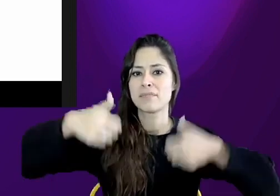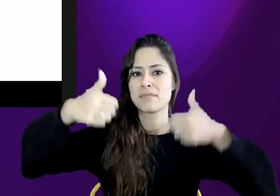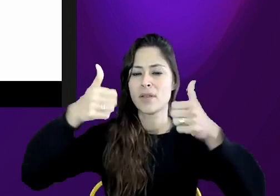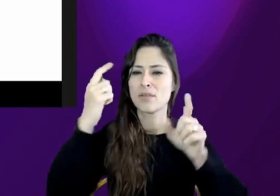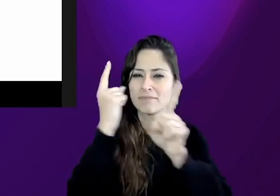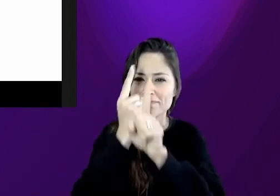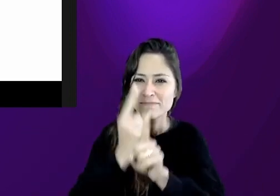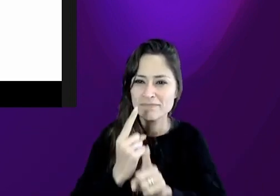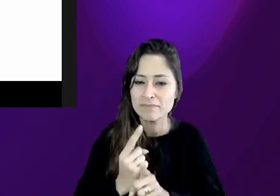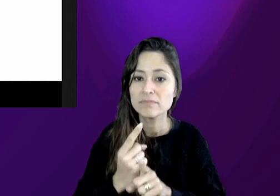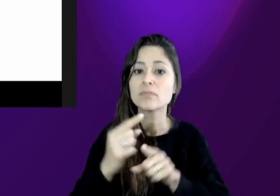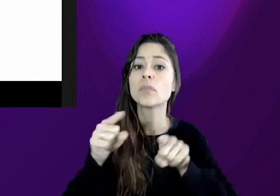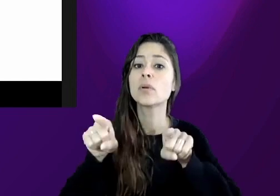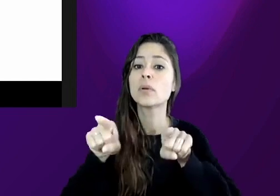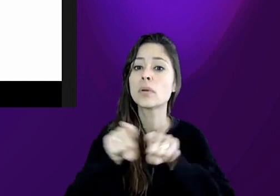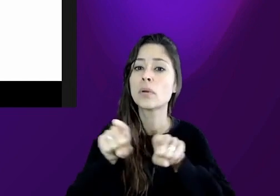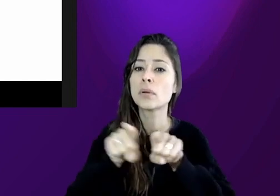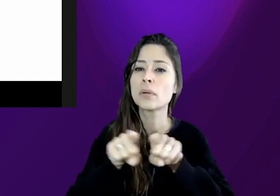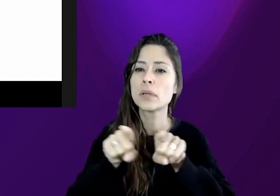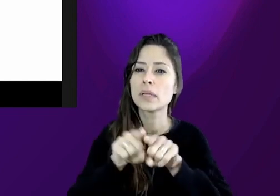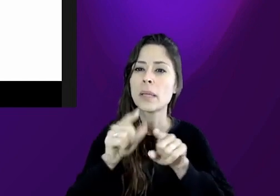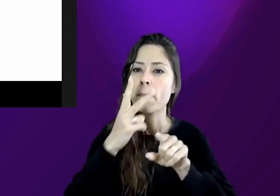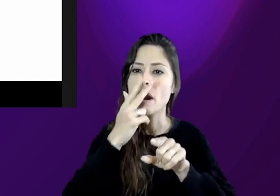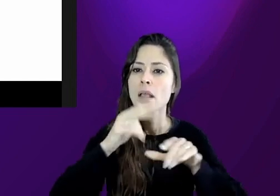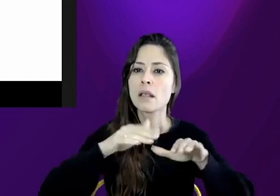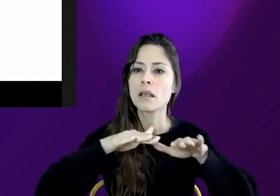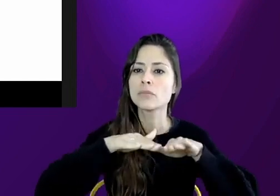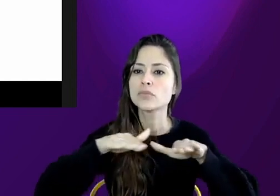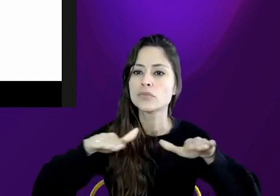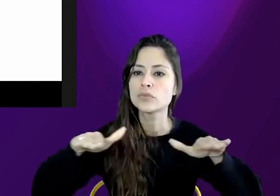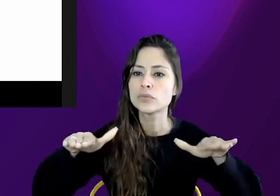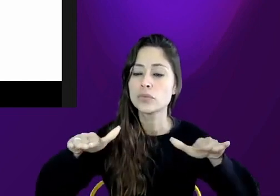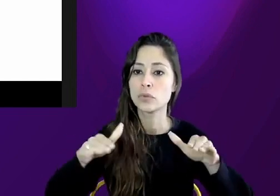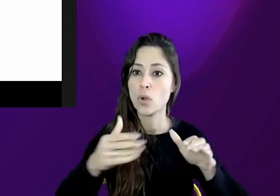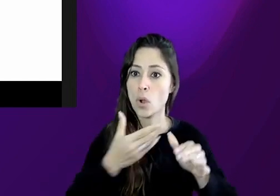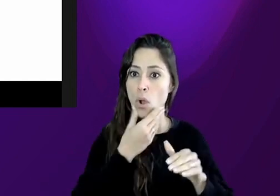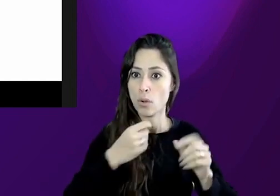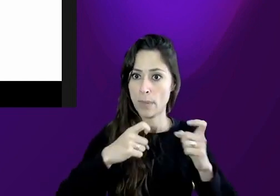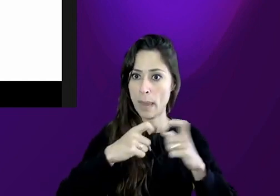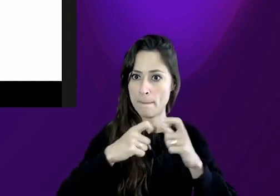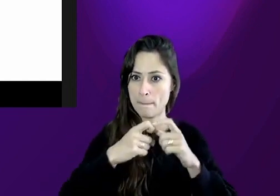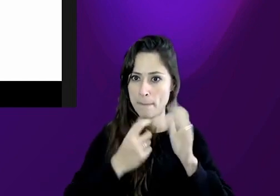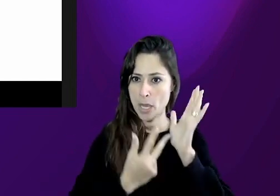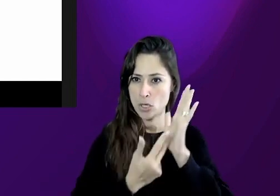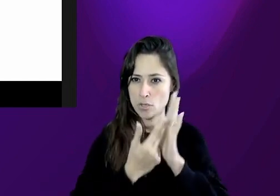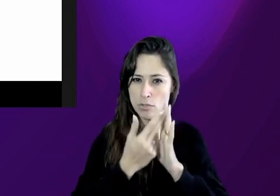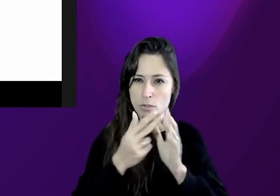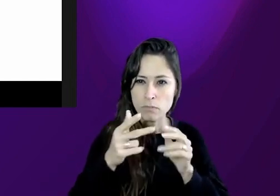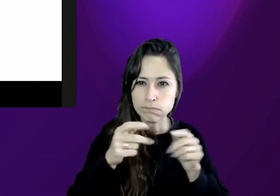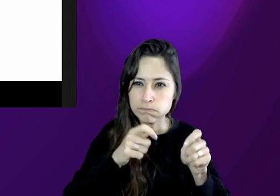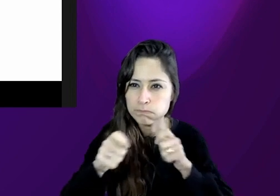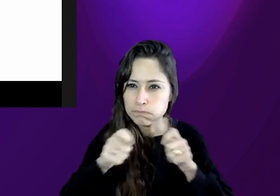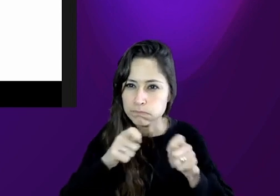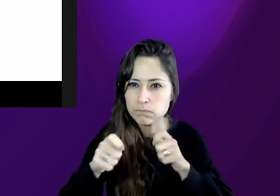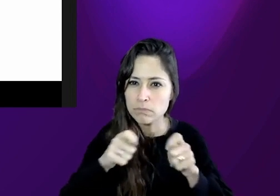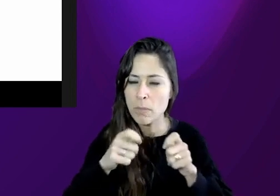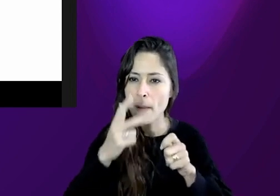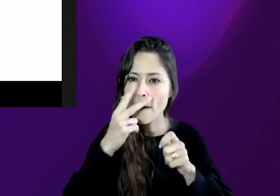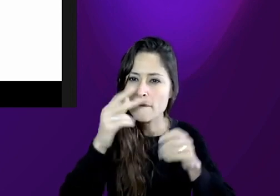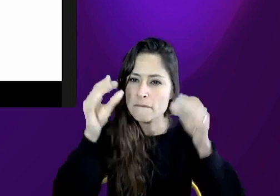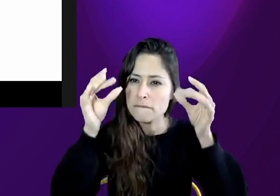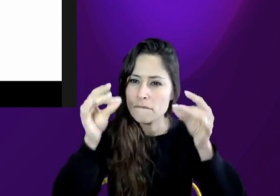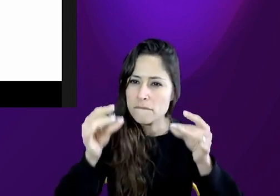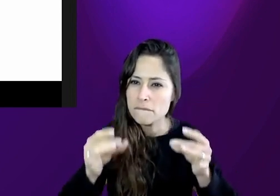uma ótica muito mais estável, que é controlada pelo cirurgião, nós temos uma cirurgia mais precisa, mais